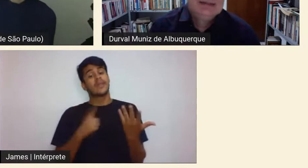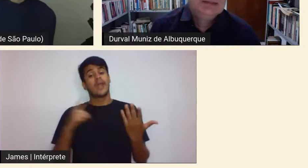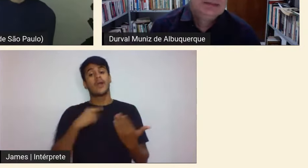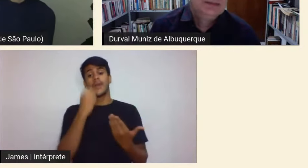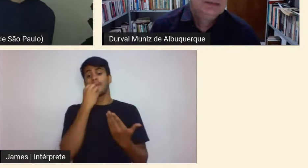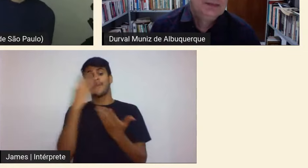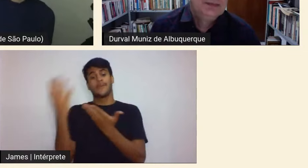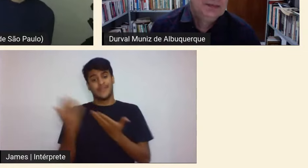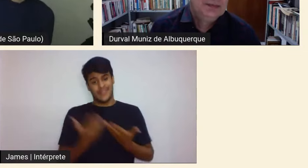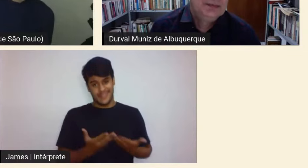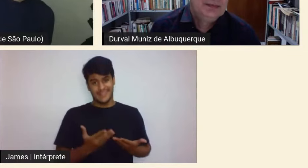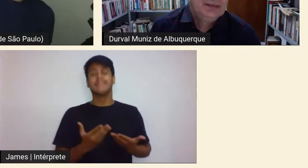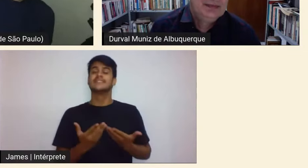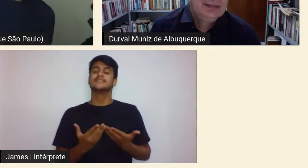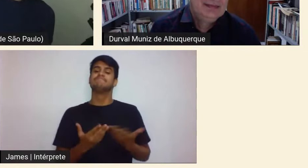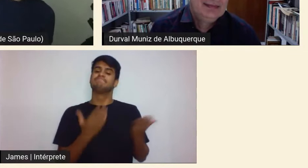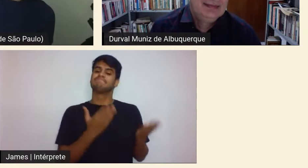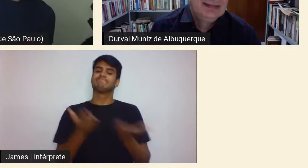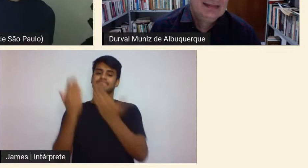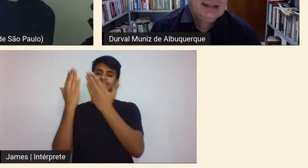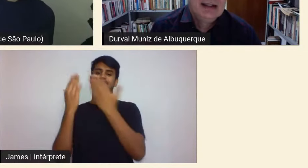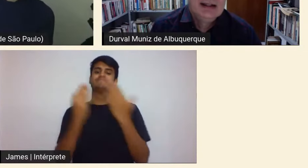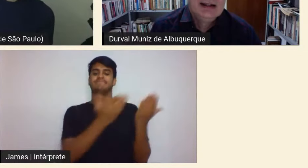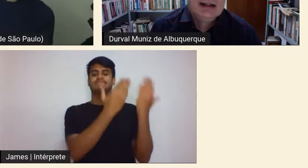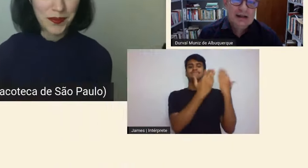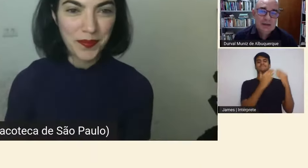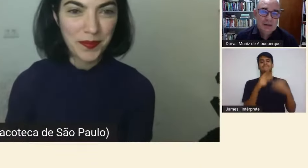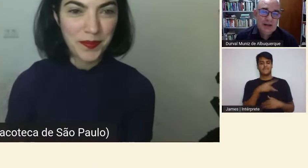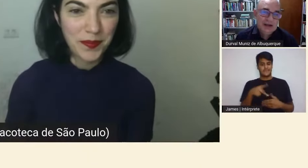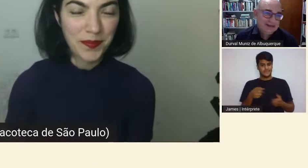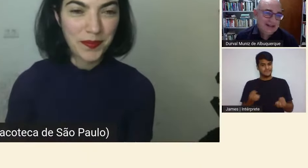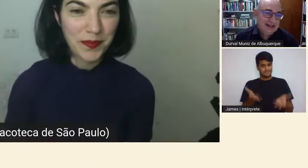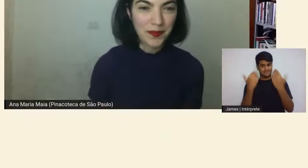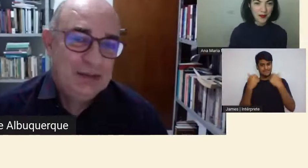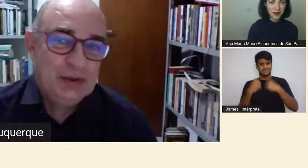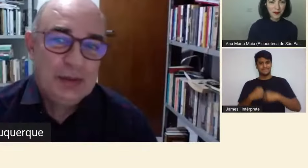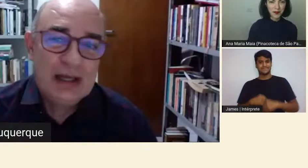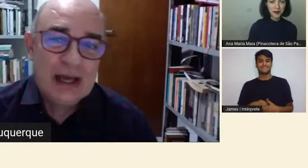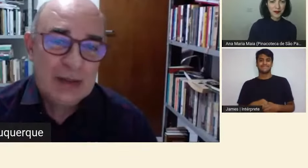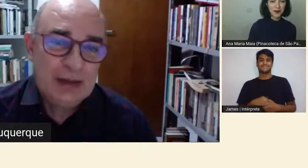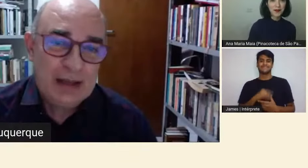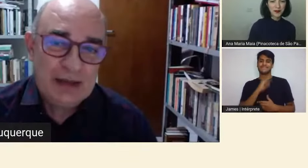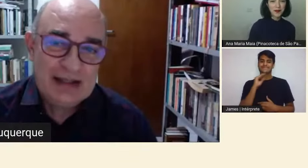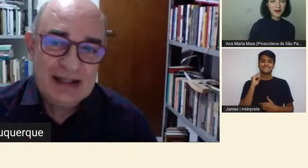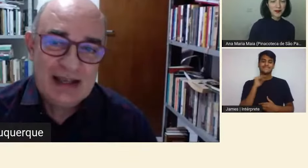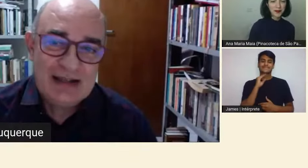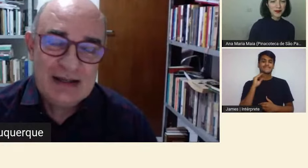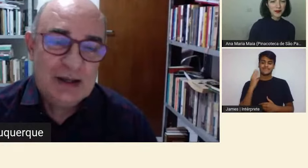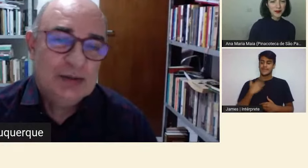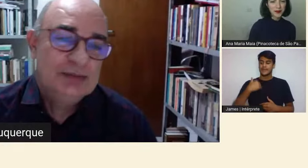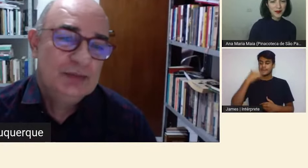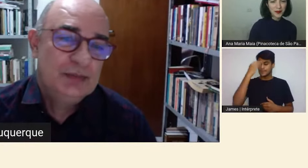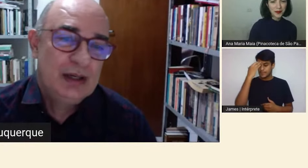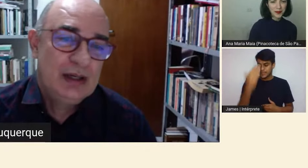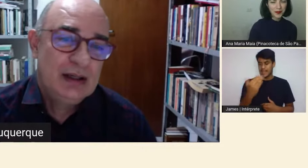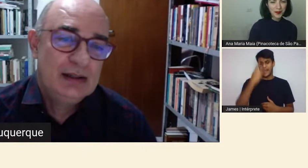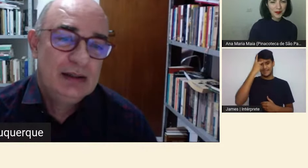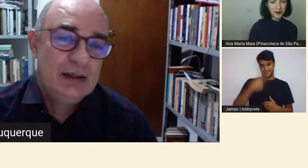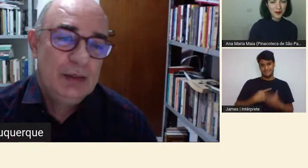e passo a palavra ao professor Durval. Bem, querida, muito obrigado pela